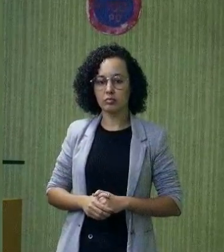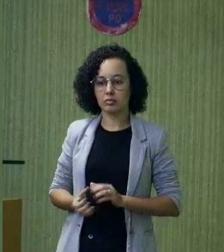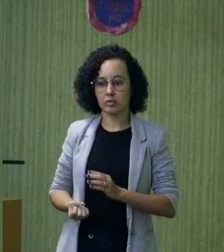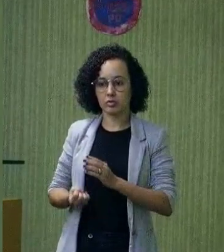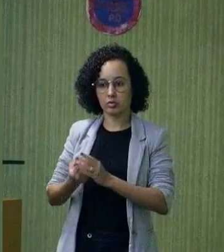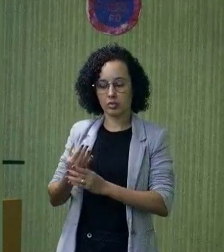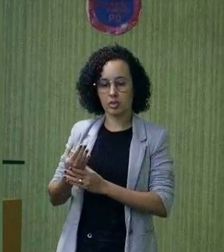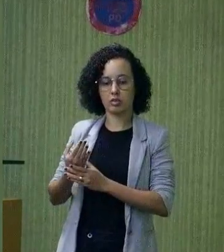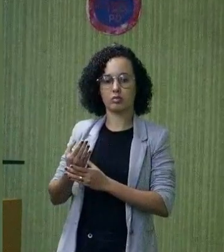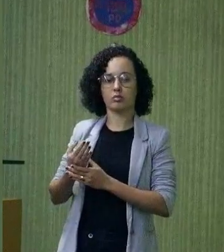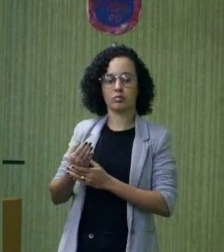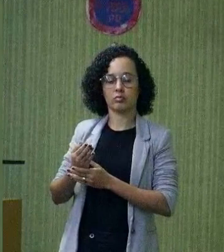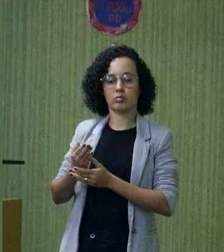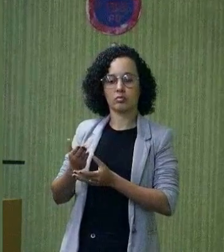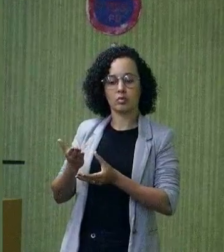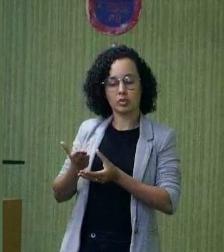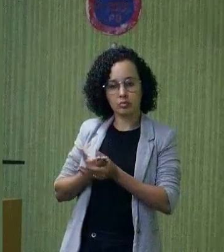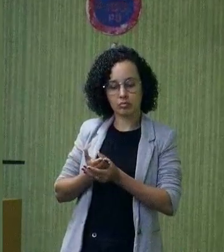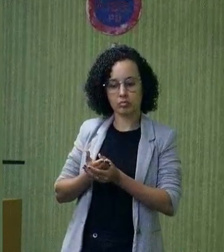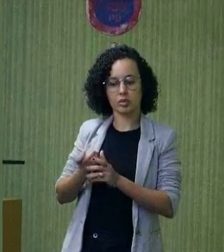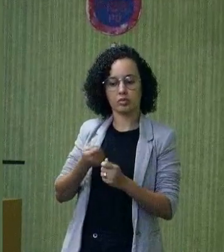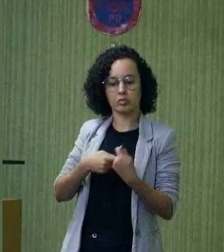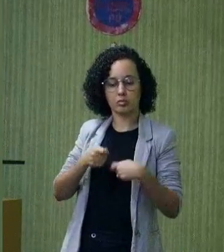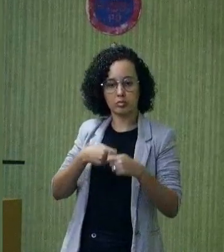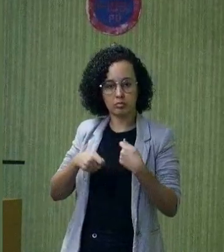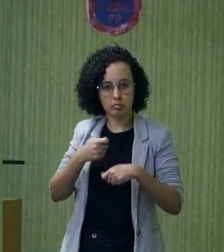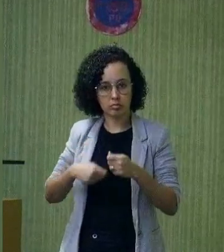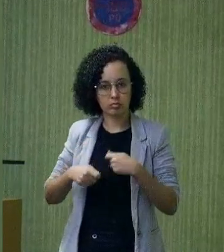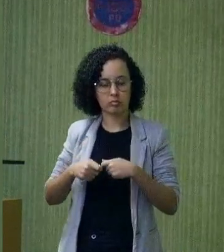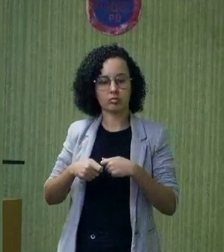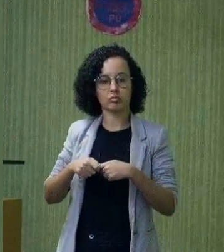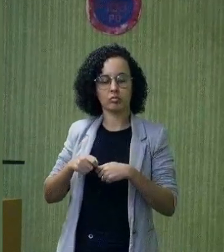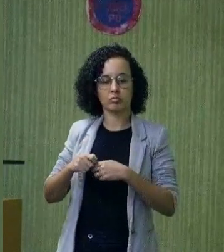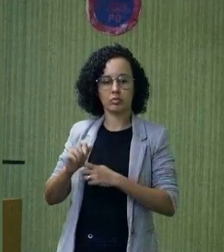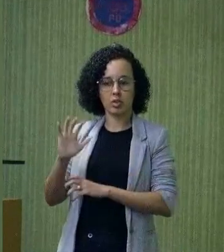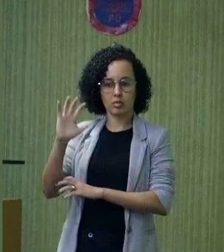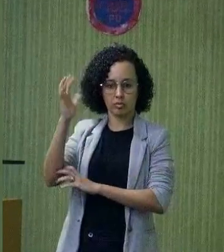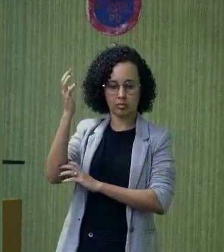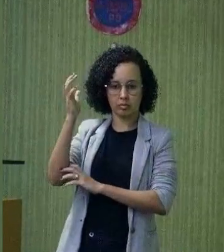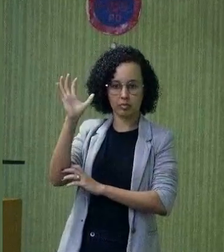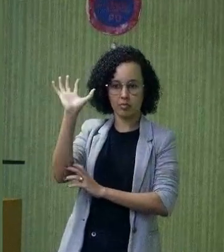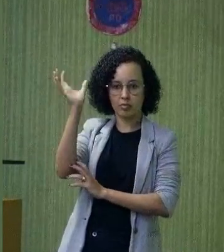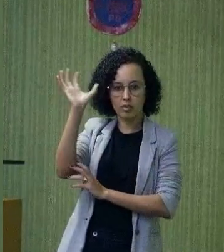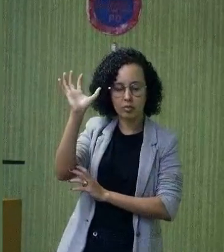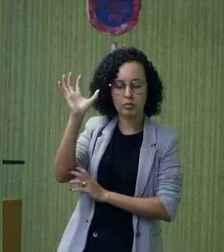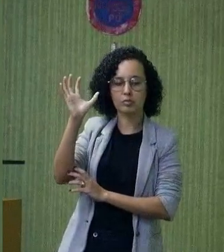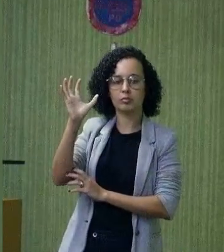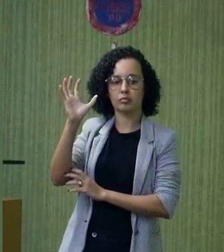administrativo considerando a previsão de que o fenômeno atinga